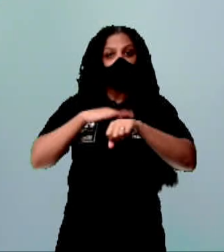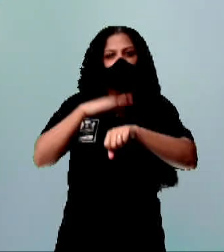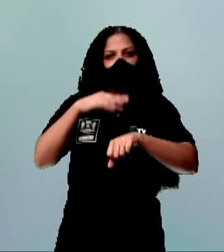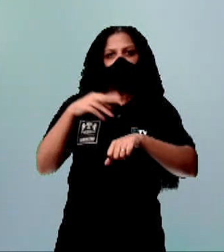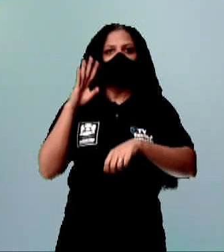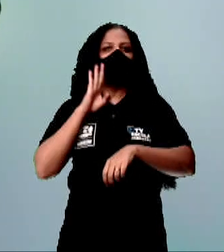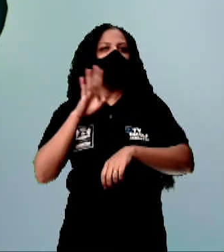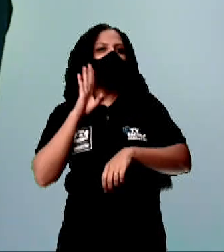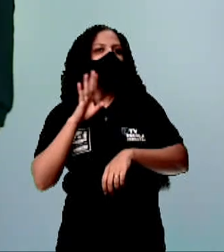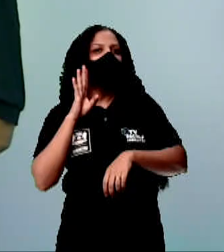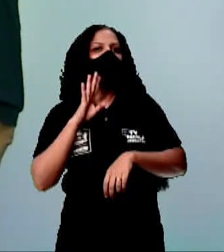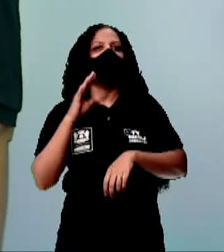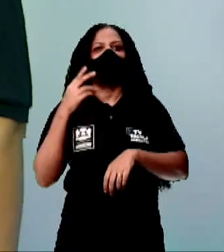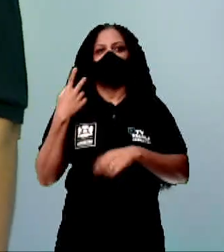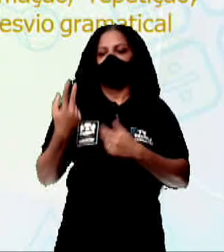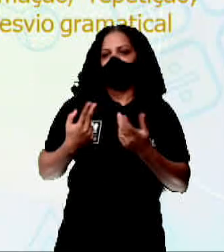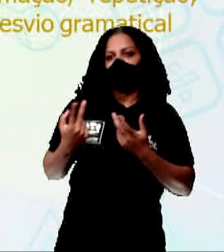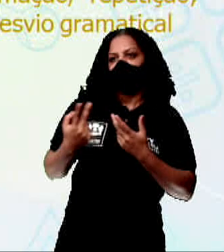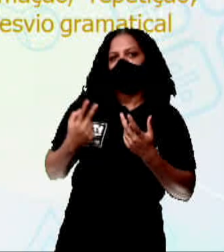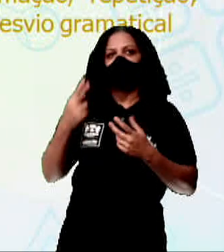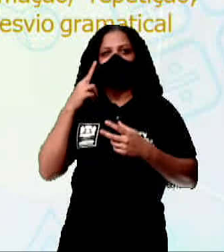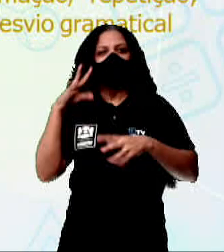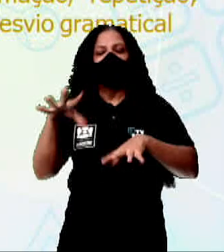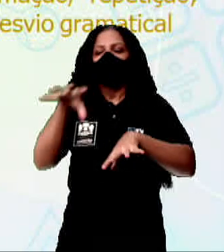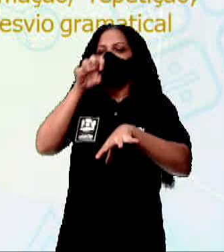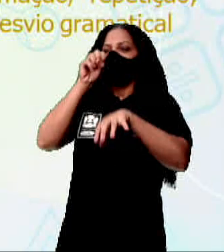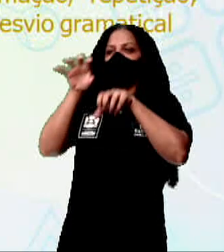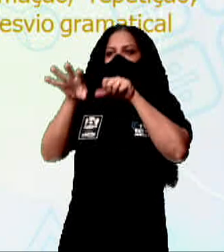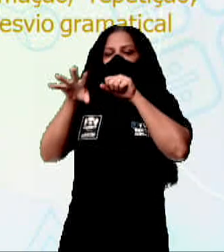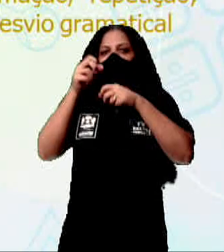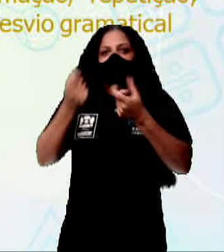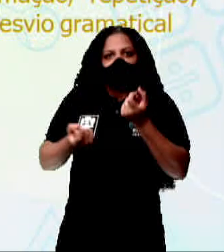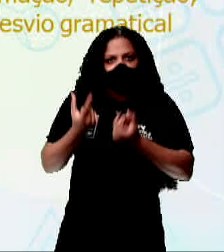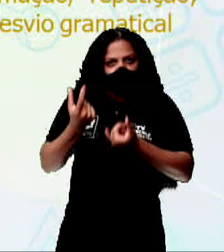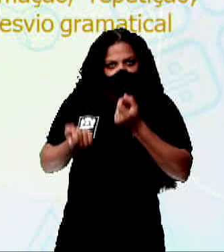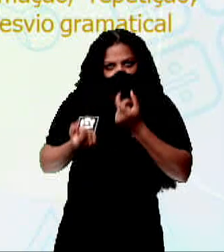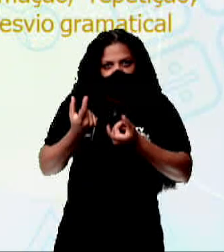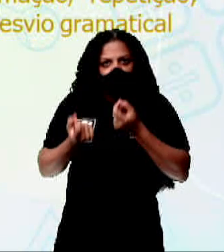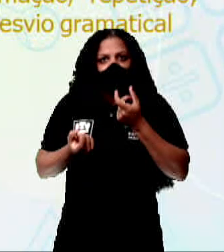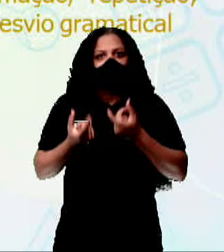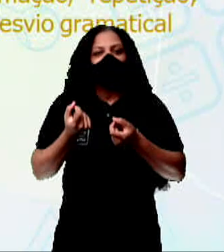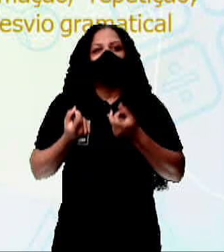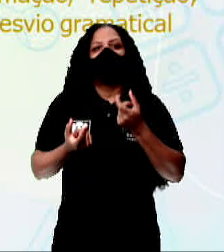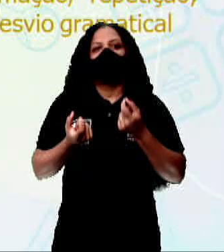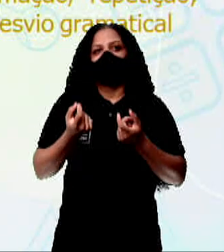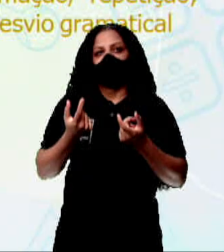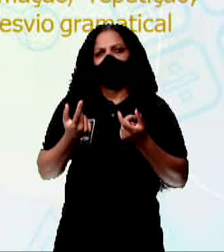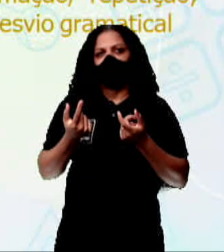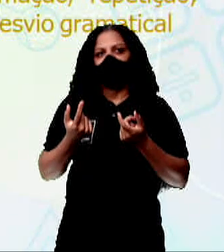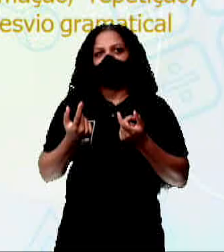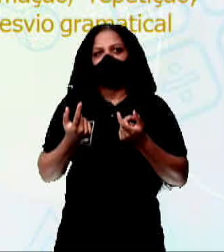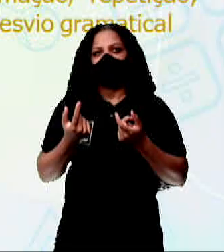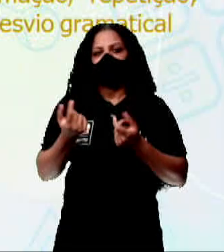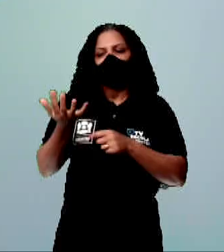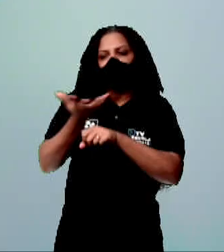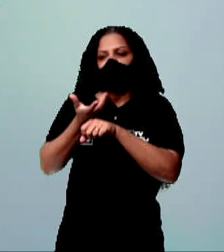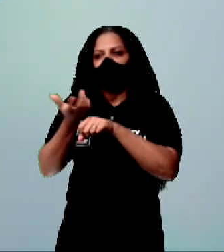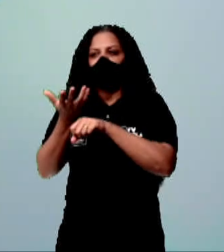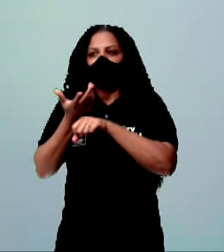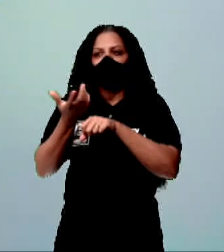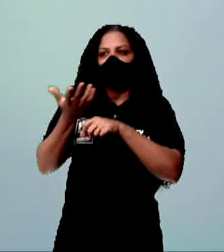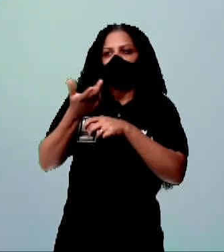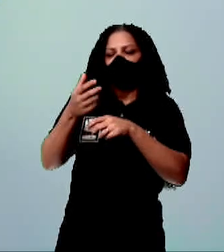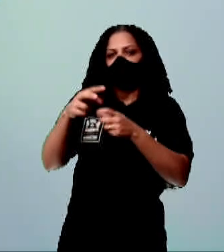esse pipoca pular já está na questão de sentir o cheiro da pipoca, não é? E ele estava tentando, no caso, o